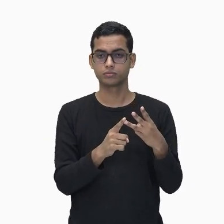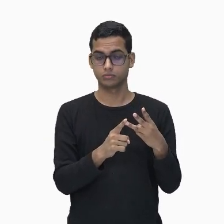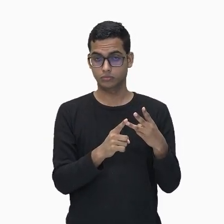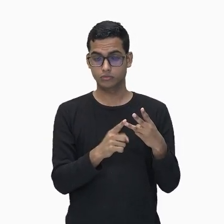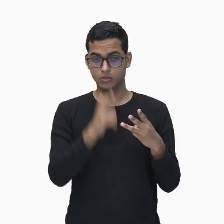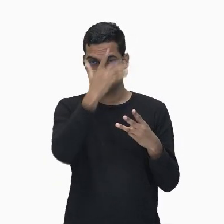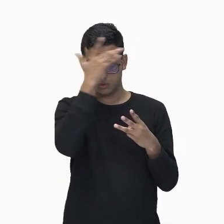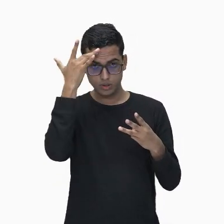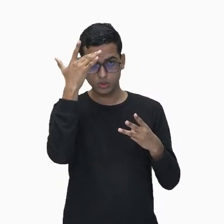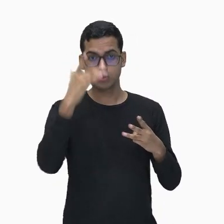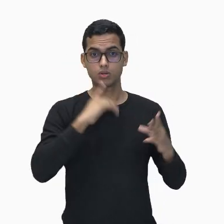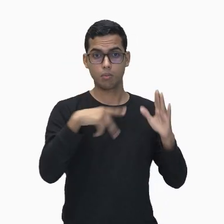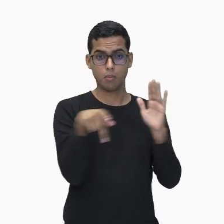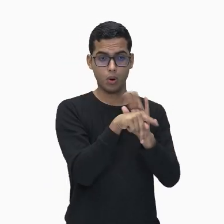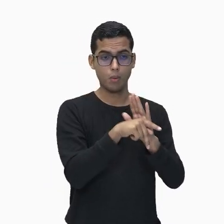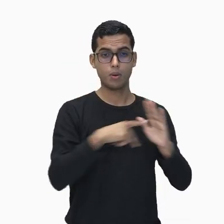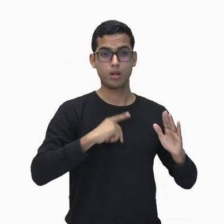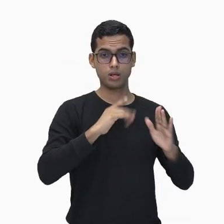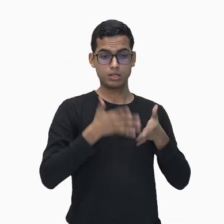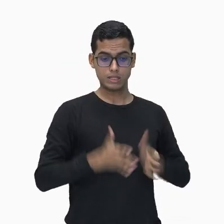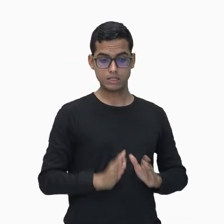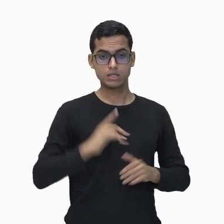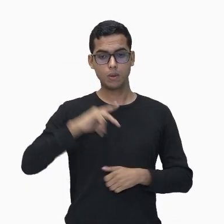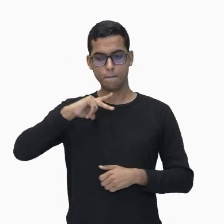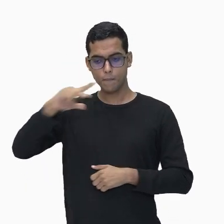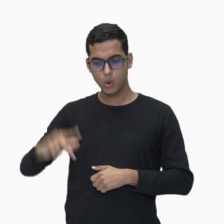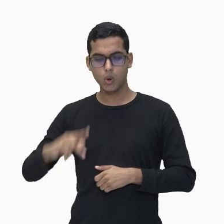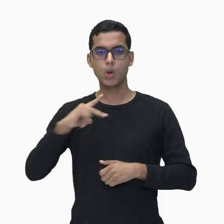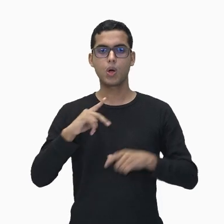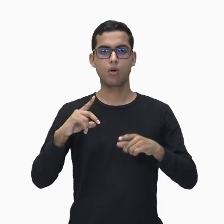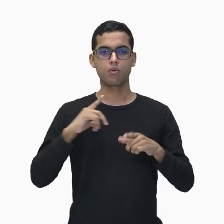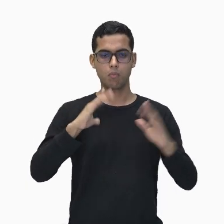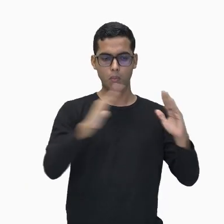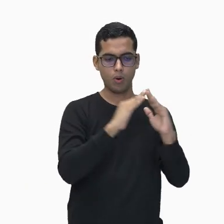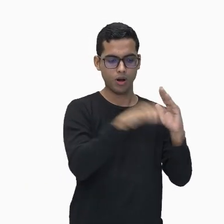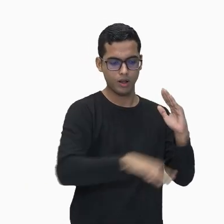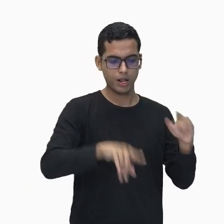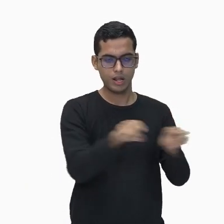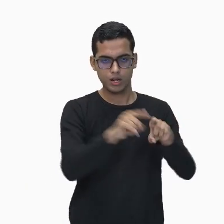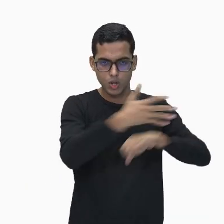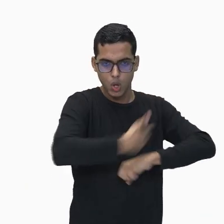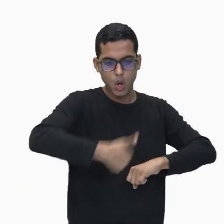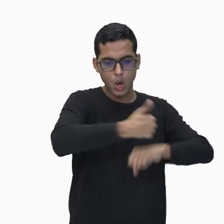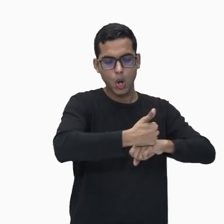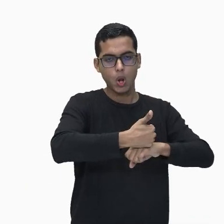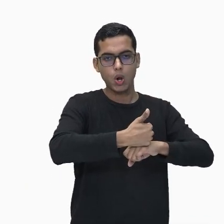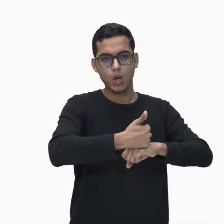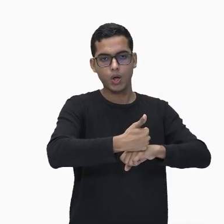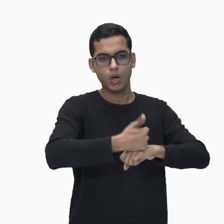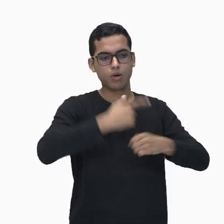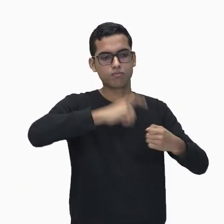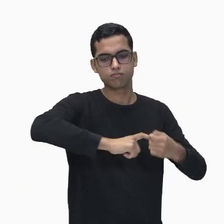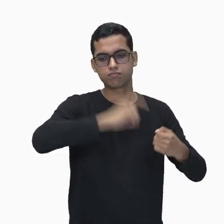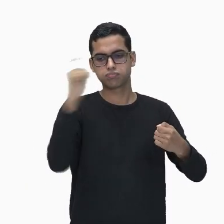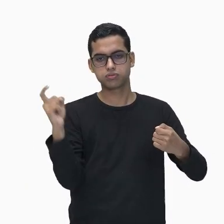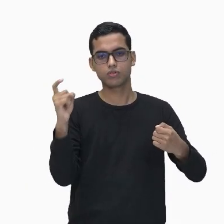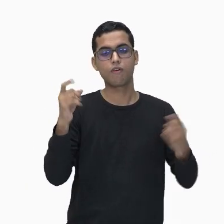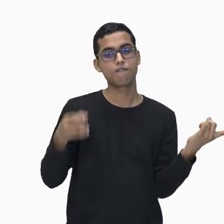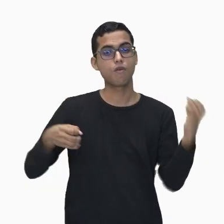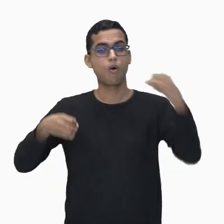nessas antigas colônias regressando para Portugal, né, que são os chamados retornados. Foram